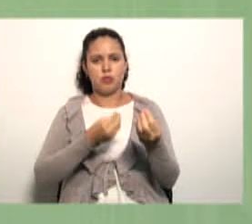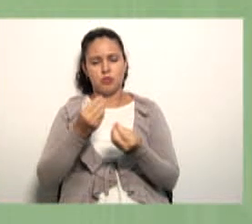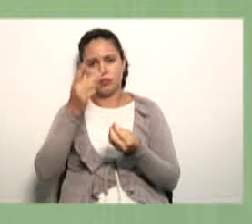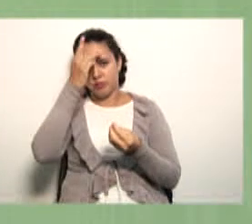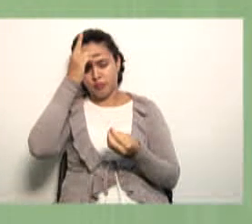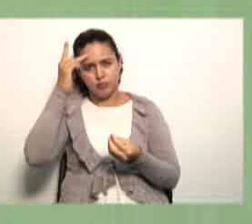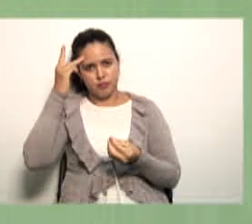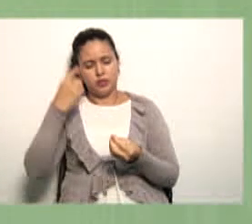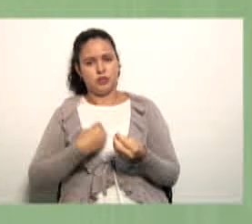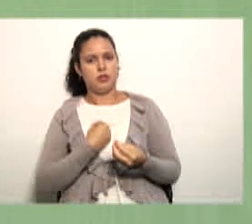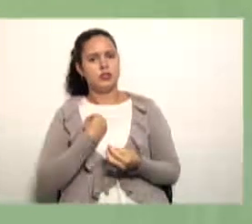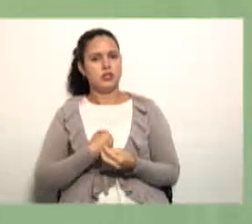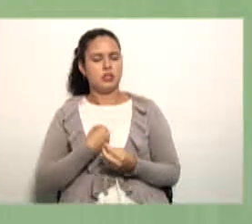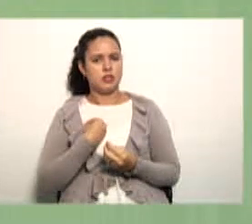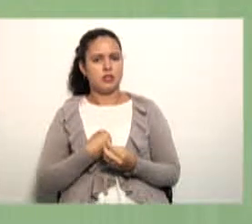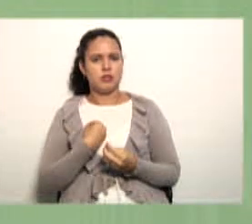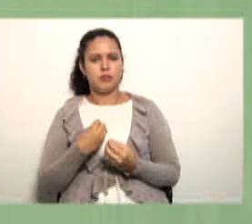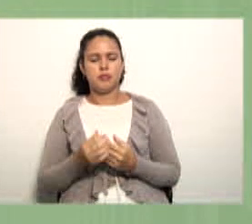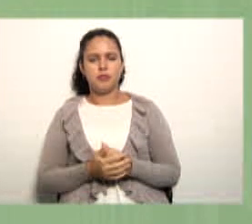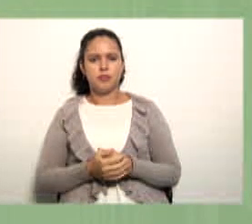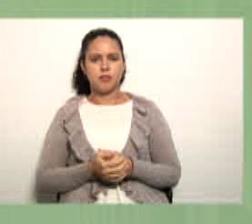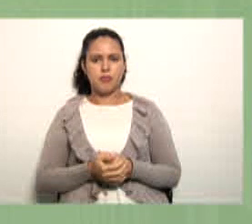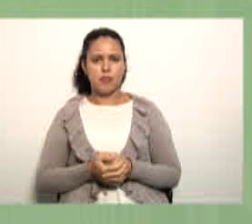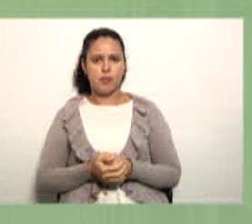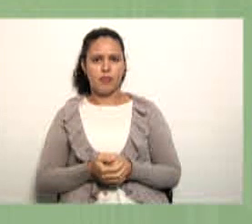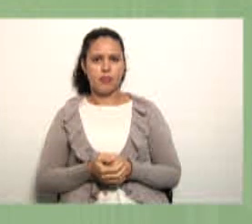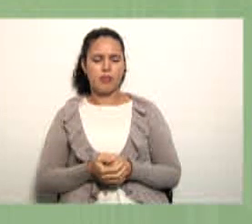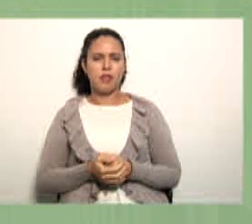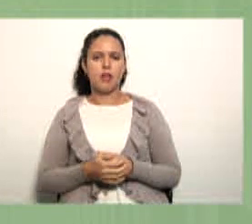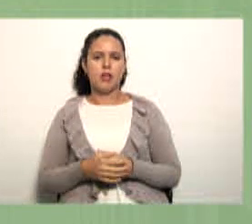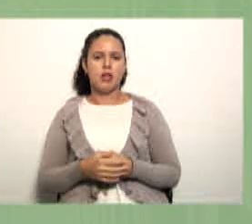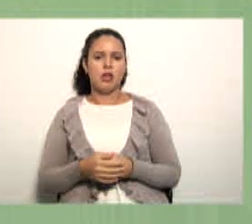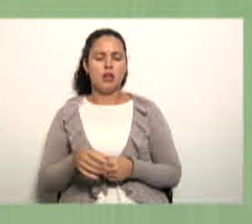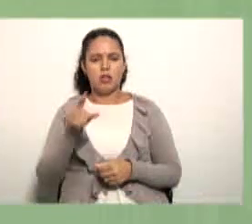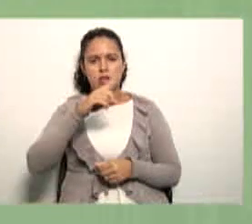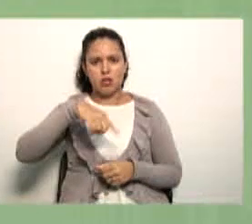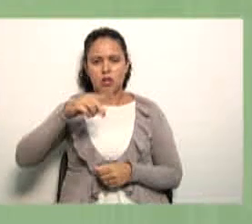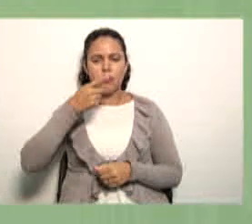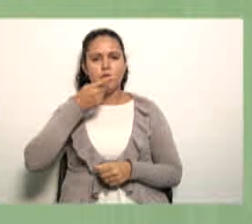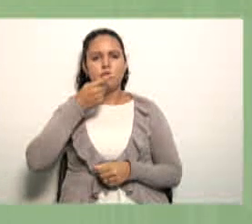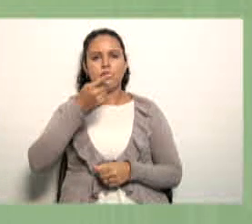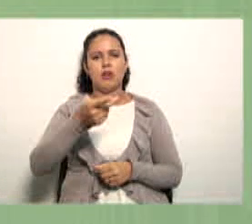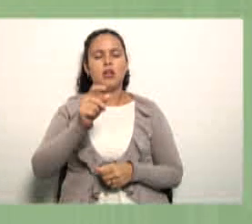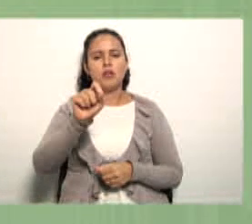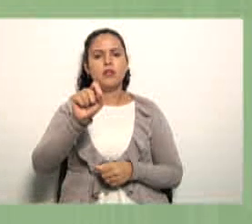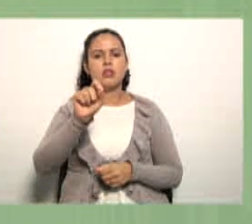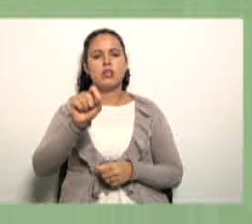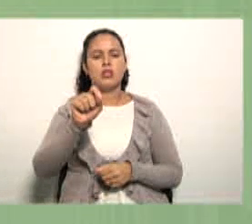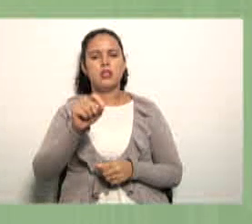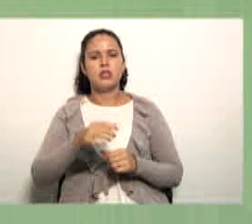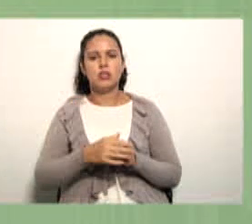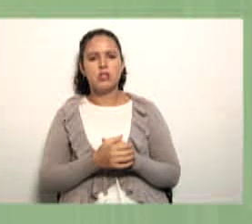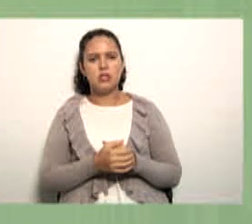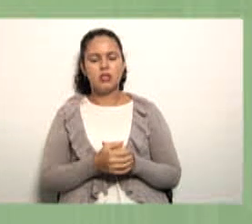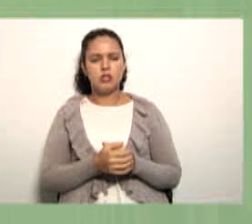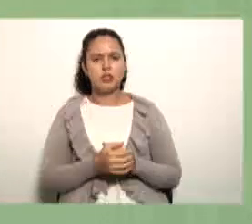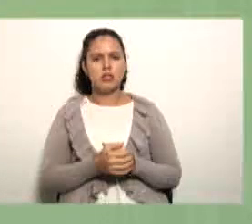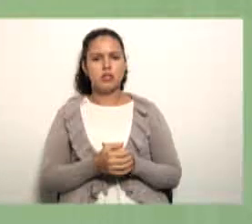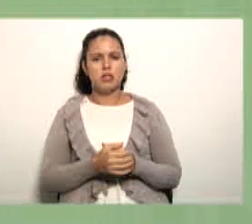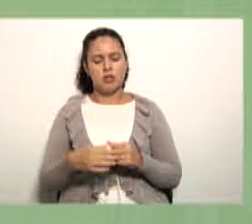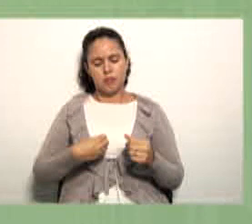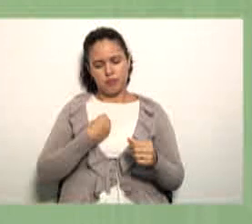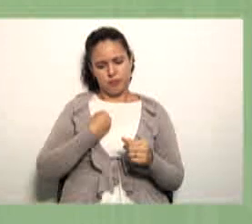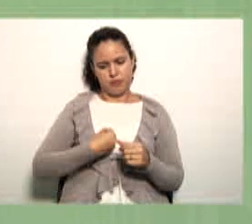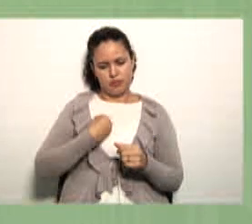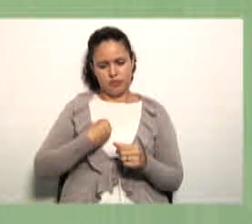Estamos falando da qualidade e quantidade de bens e serviços disponíveis. Portanto, o padrão de vida vai